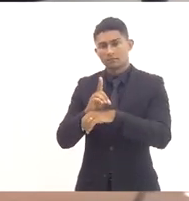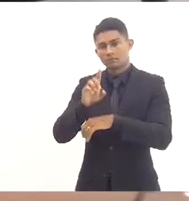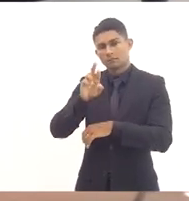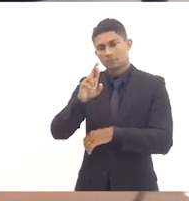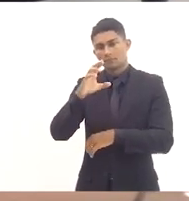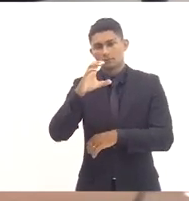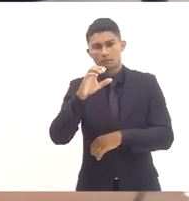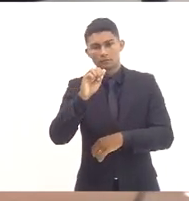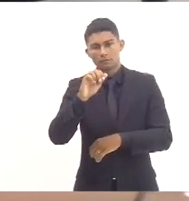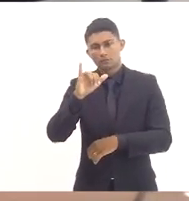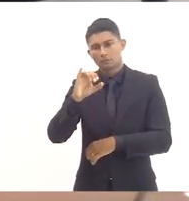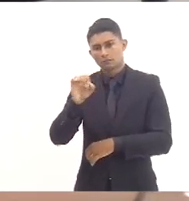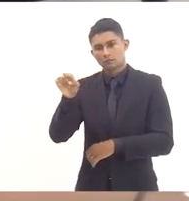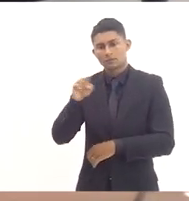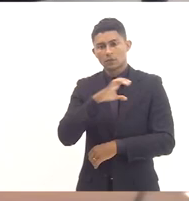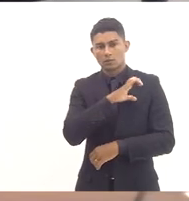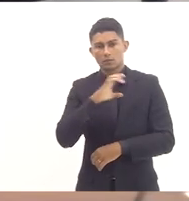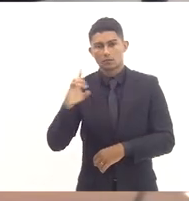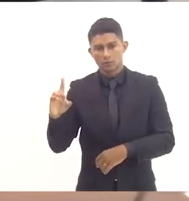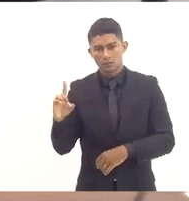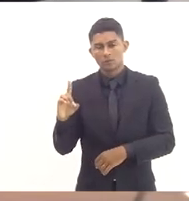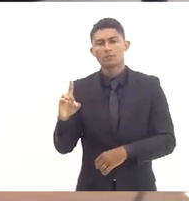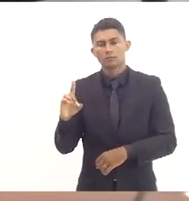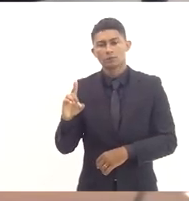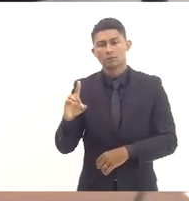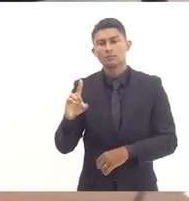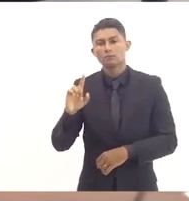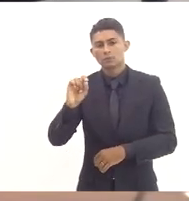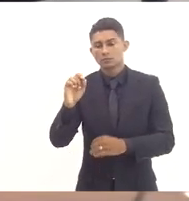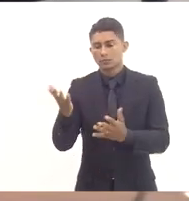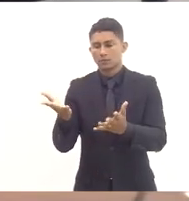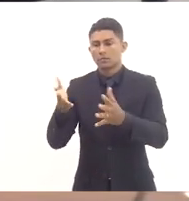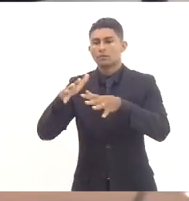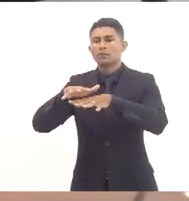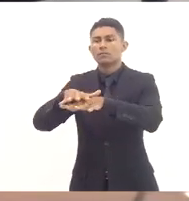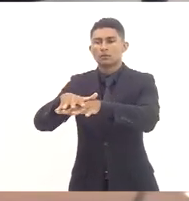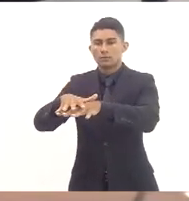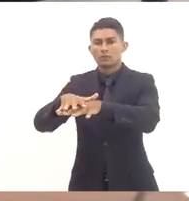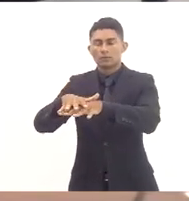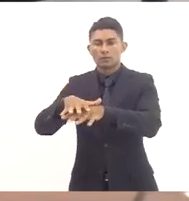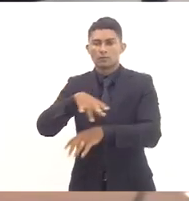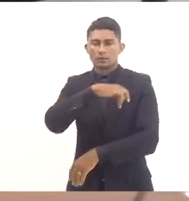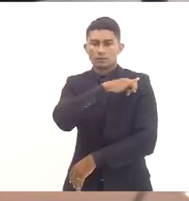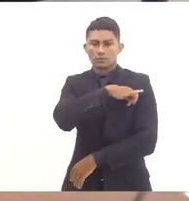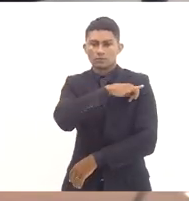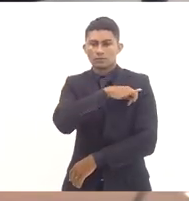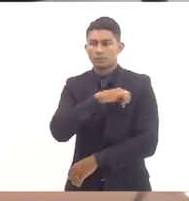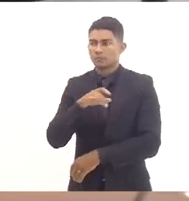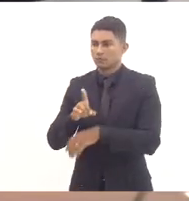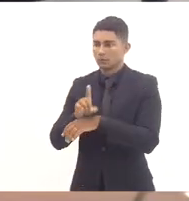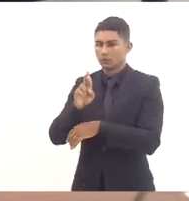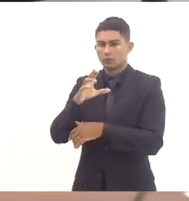Silva Souza coordenador da inclusão da inclusão inclusiva do Rio de Janeiro do tokai se quiser sentar